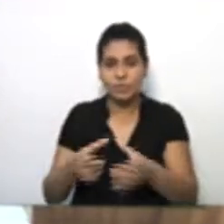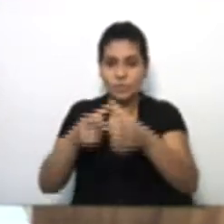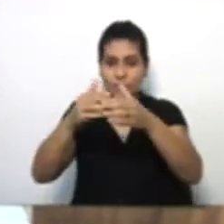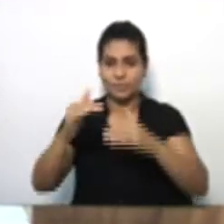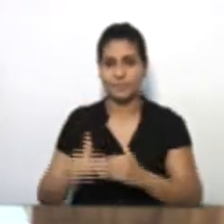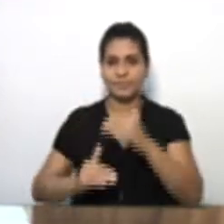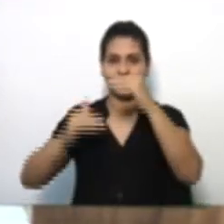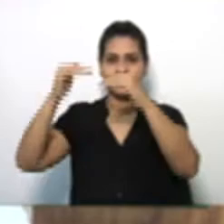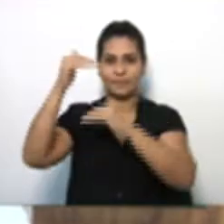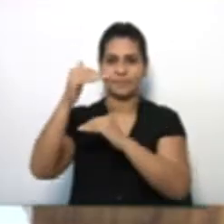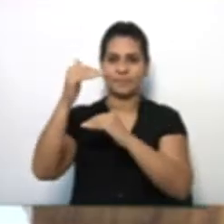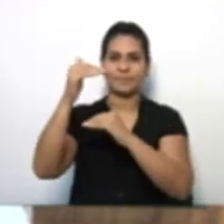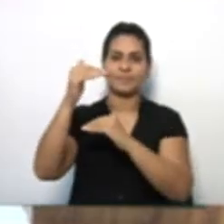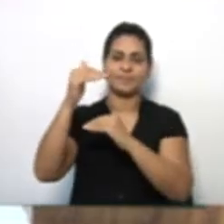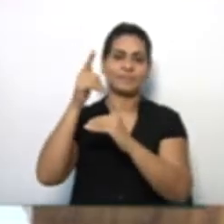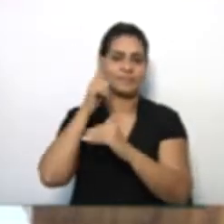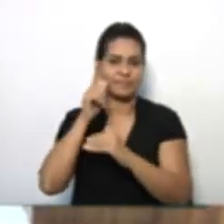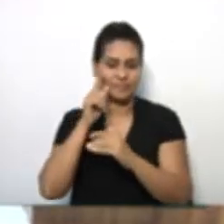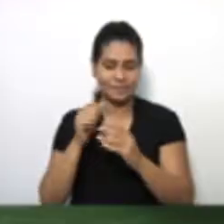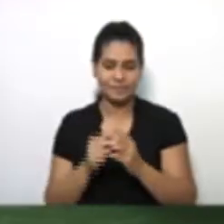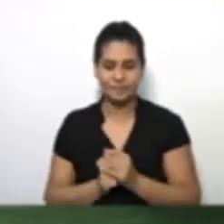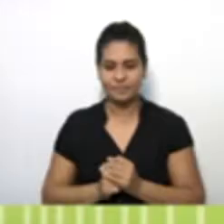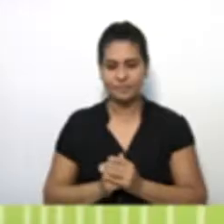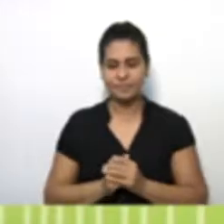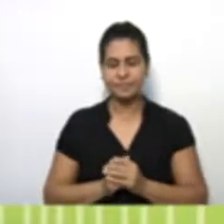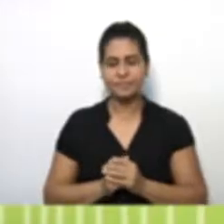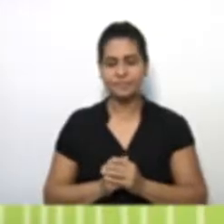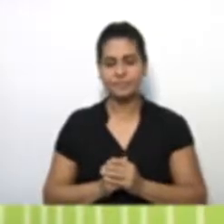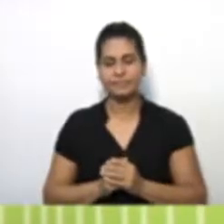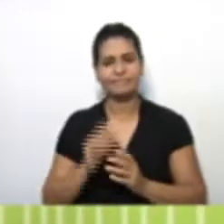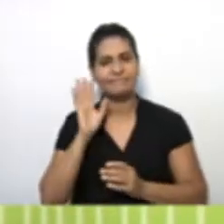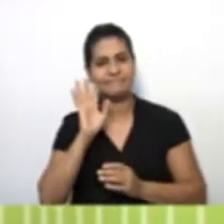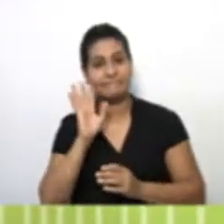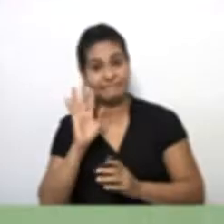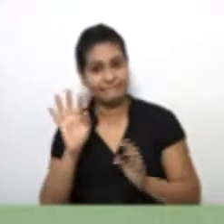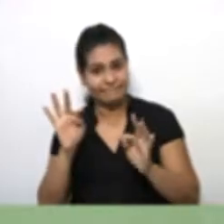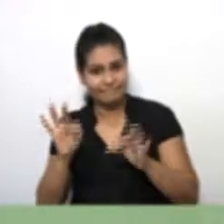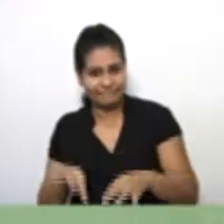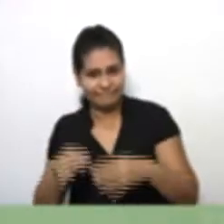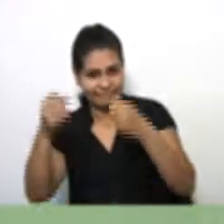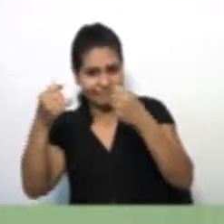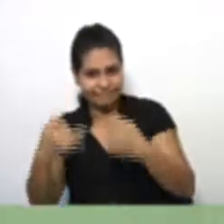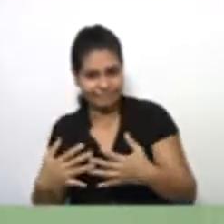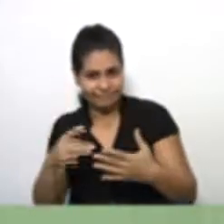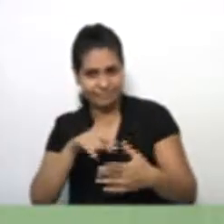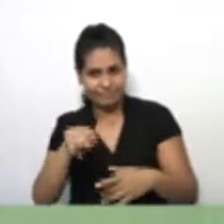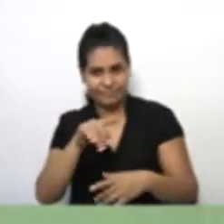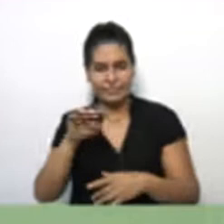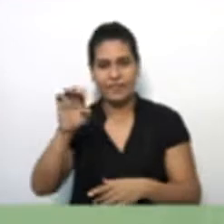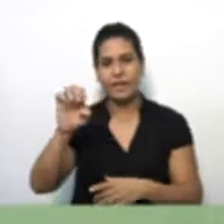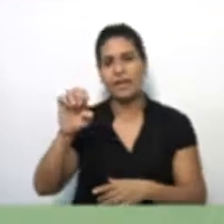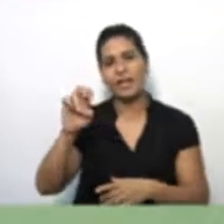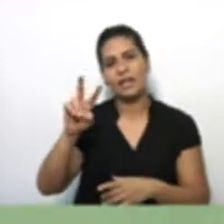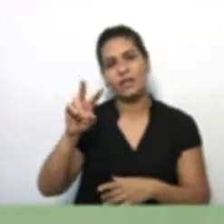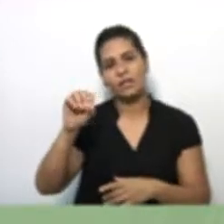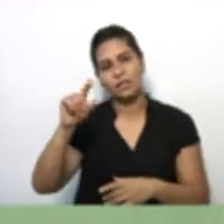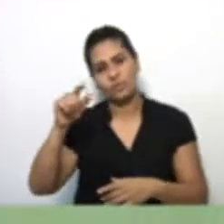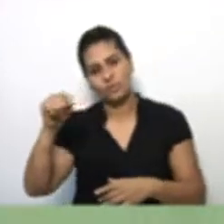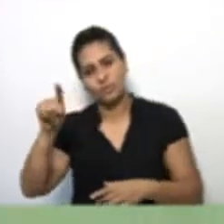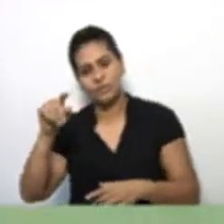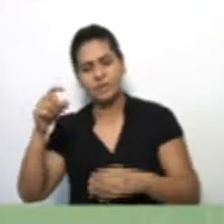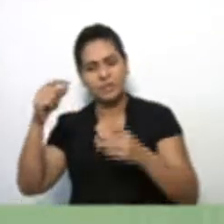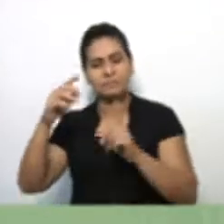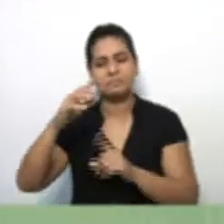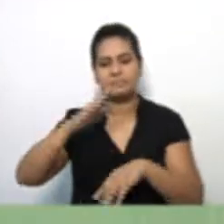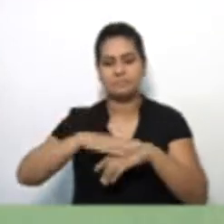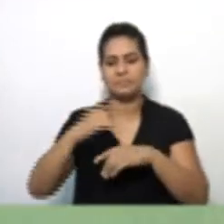em algo mais complexo. Legal. E para finalizar essa questão da evolução do pensamento estratégico, eu tenho mais um aqui, ó,